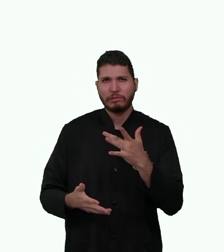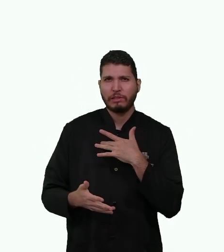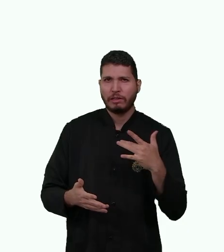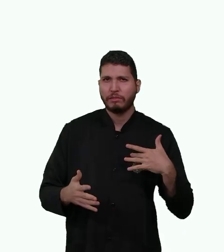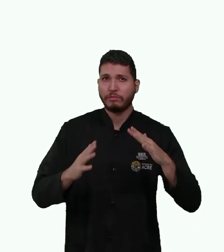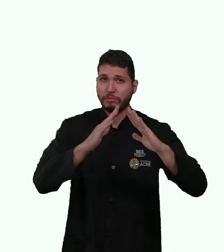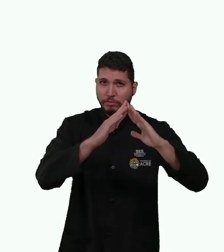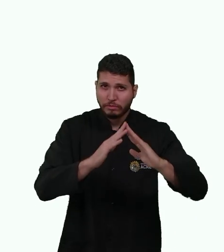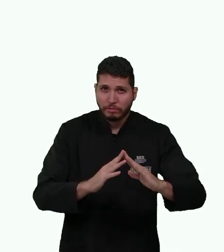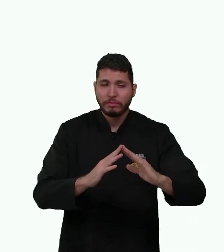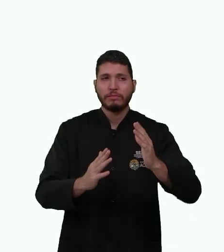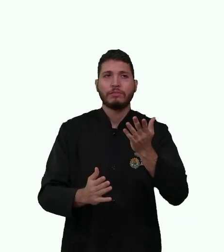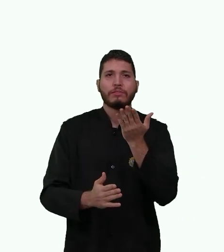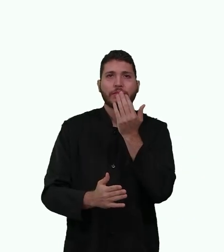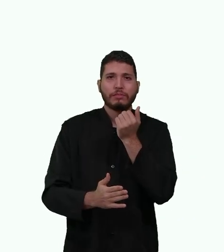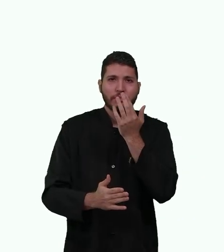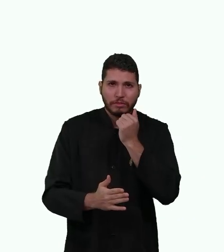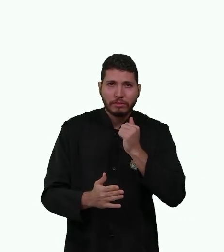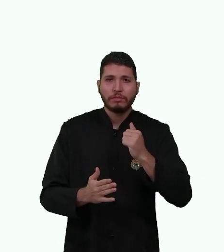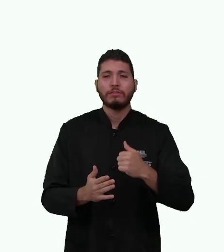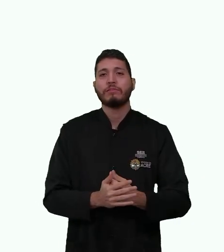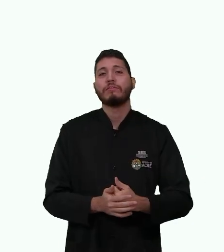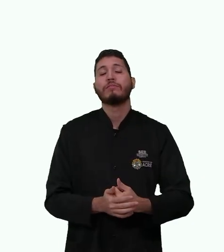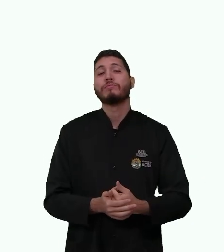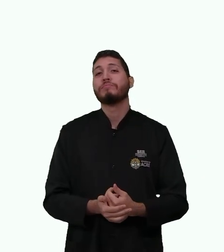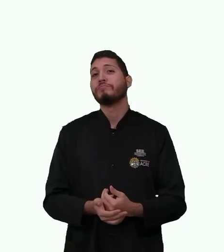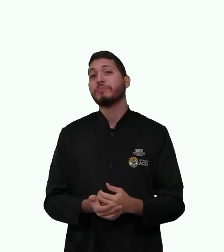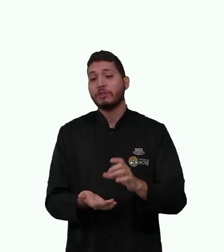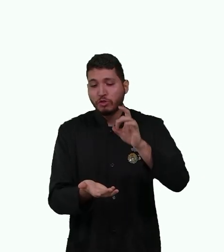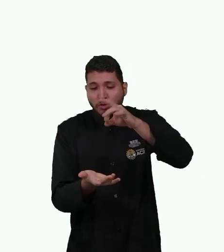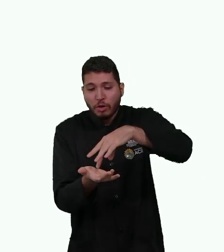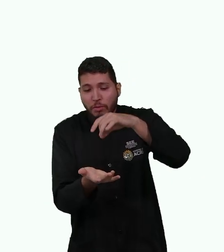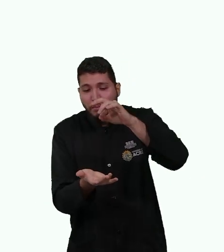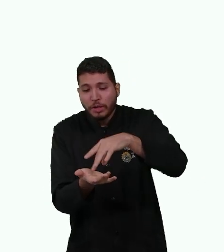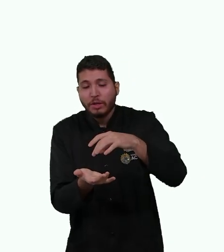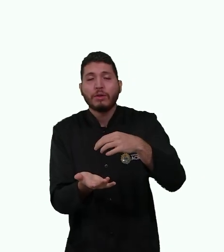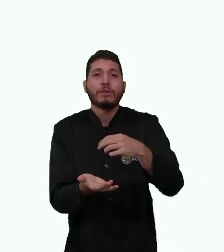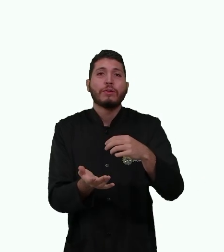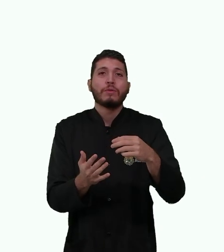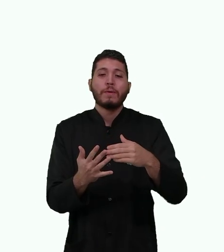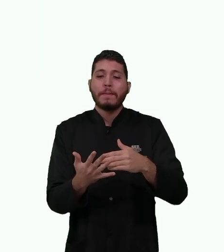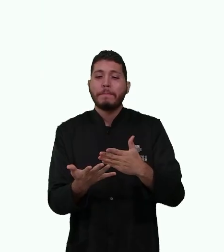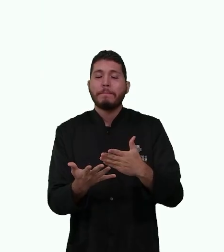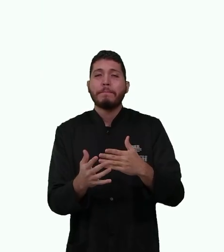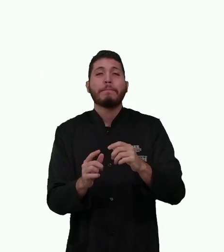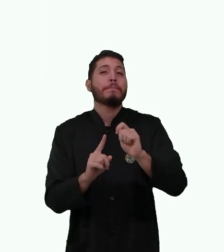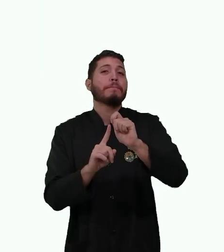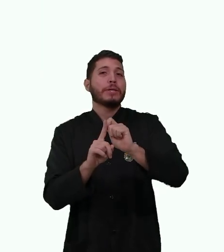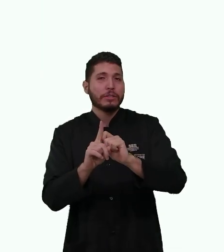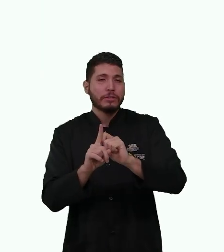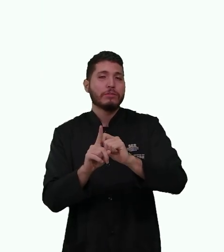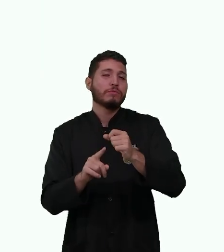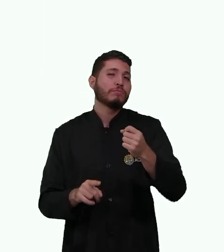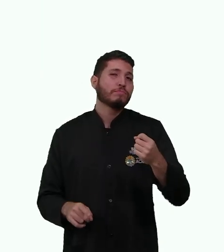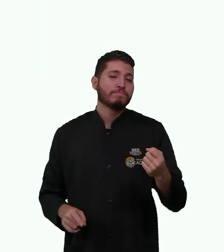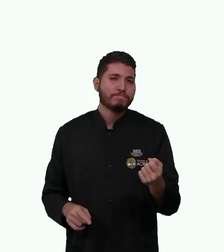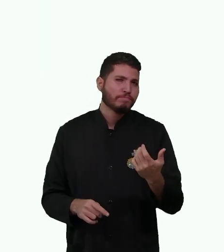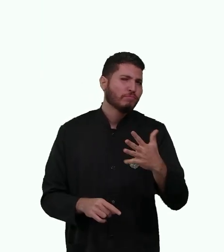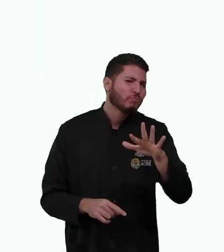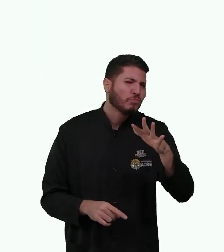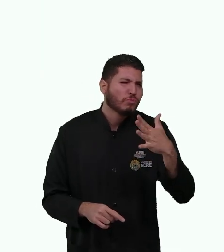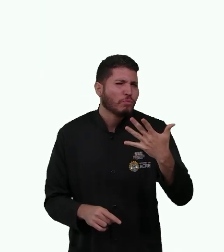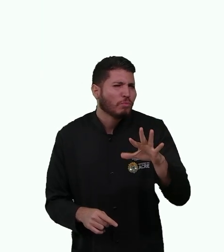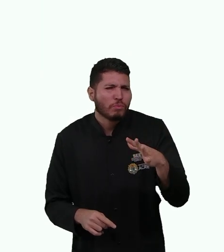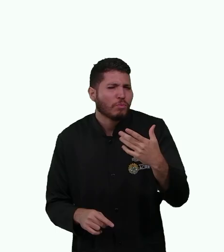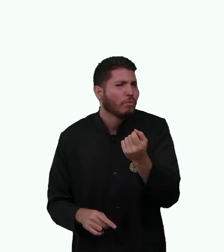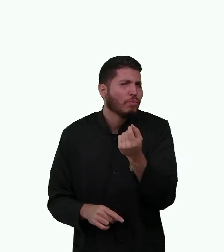e alimentação. Quantos reais sobram mensalmente para as outras despesas como cultura